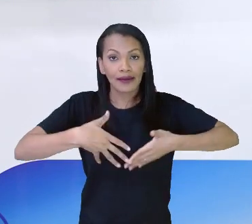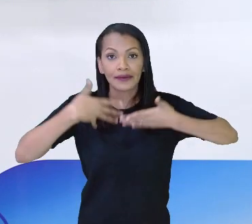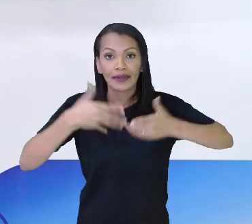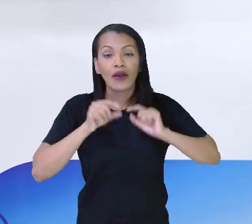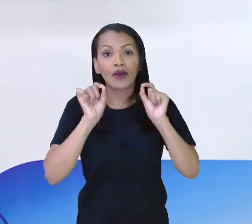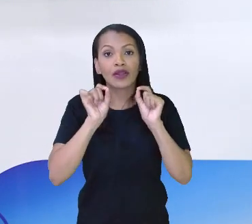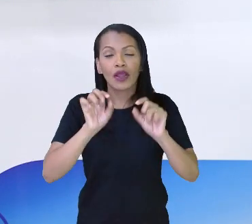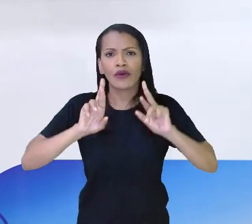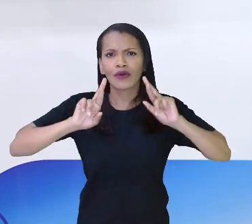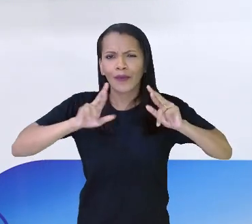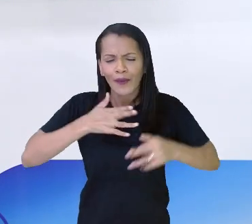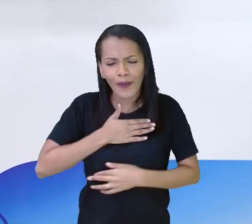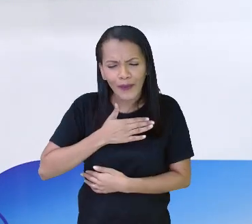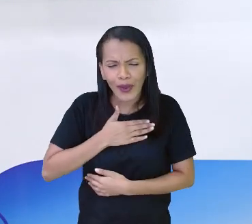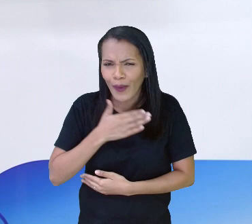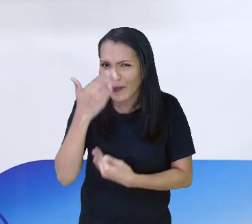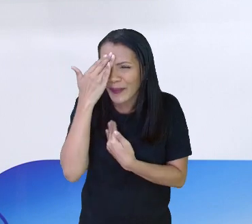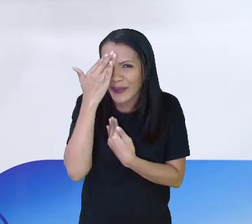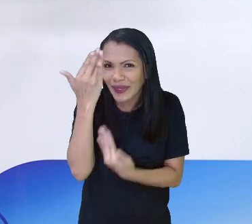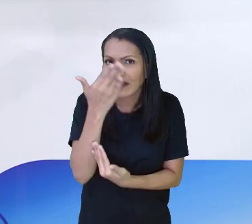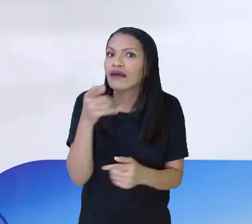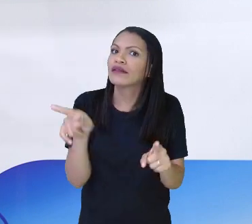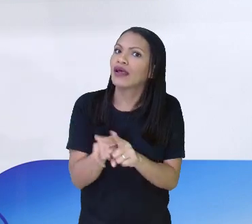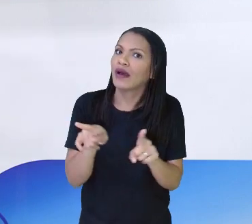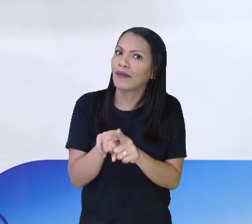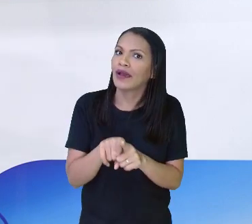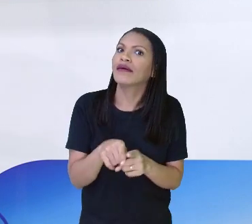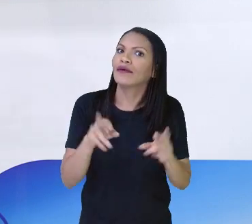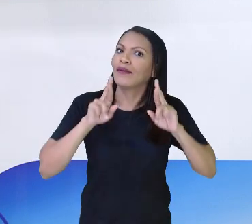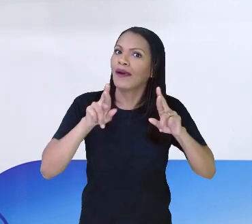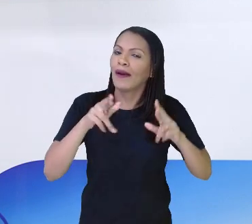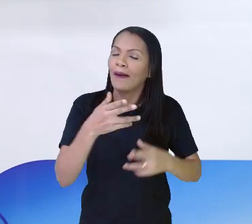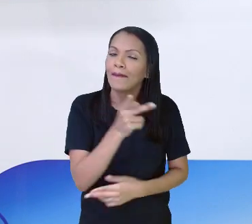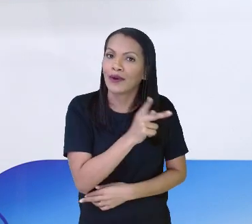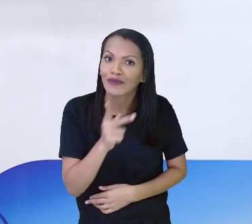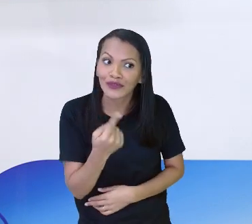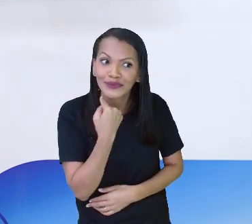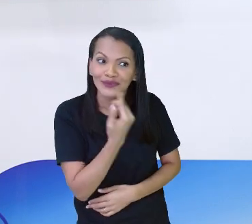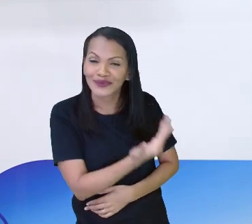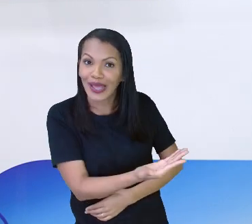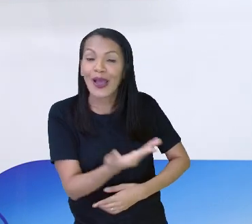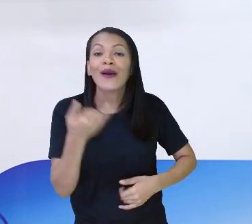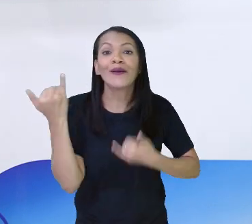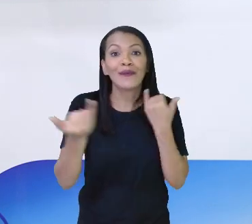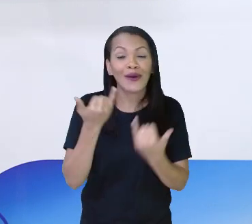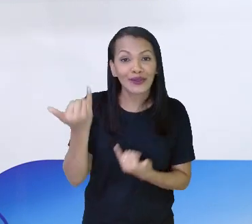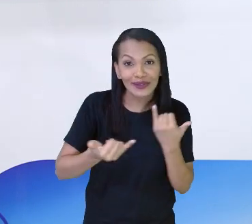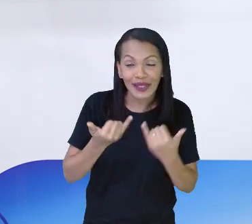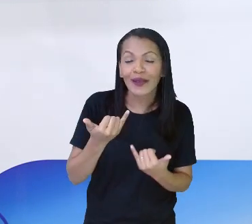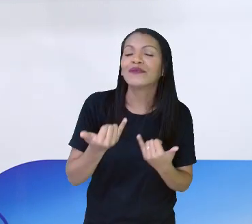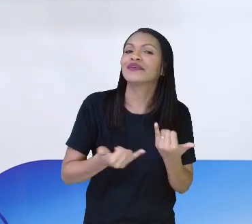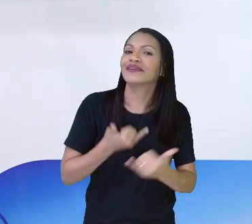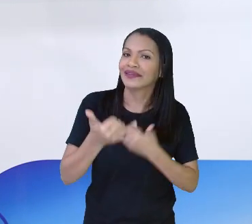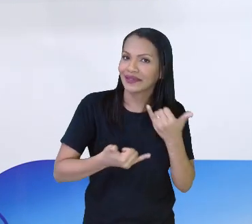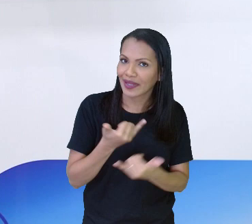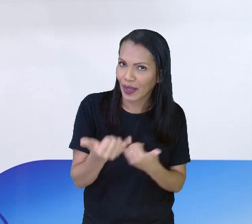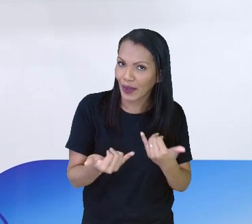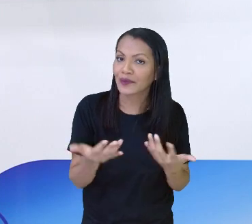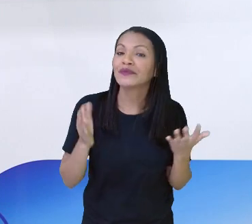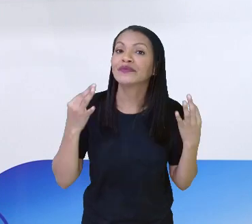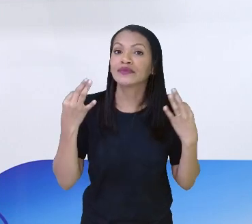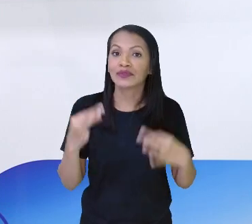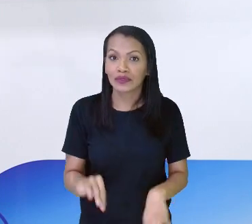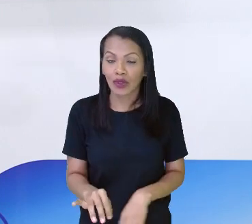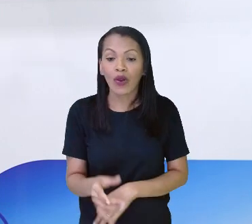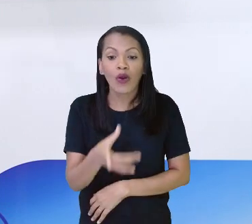Animada. Quem torceu por mim, ó. Muito obrigada. E quem Joia. torceu pela professora também, porque o importante é a gente brincar. Hoje dá tempo do pão e da bolacha não, tá? É